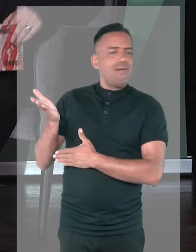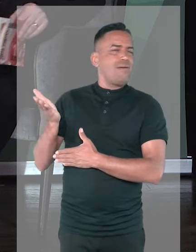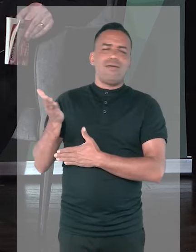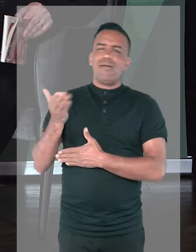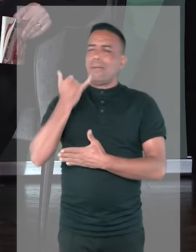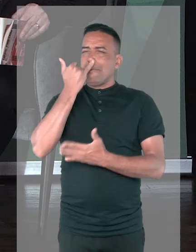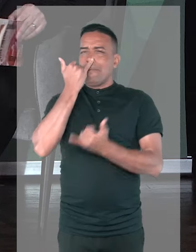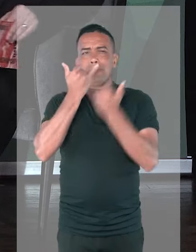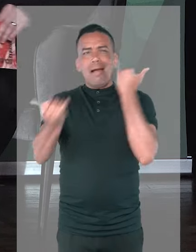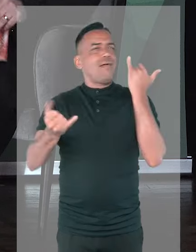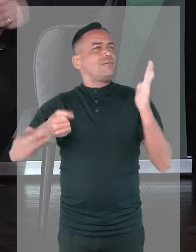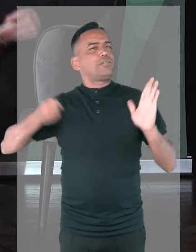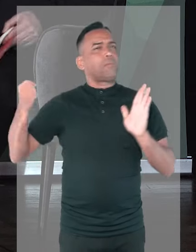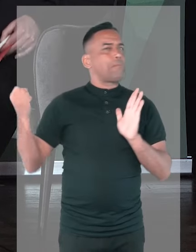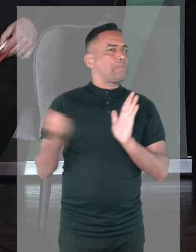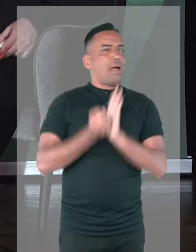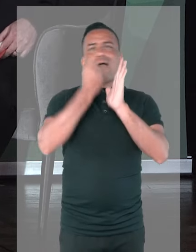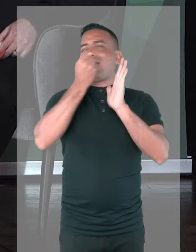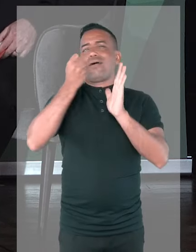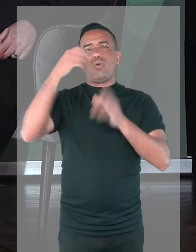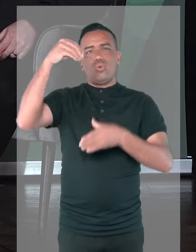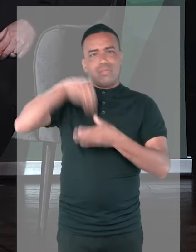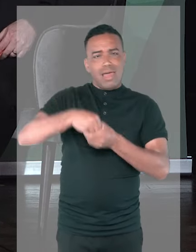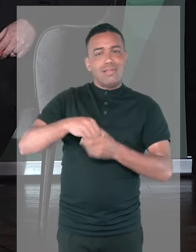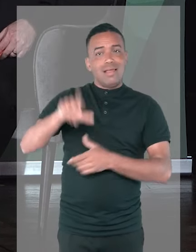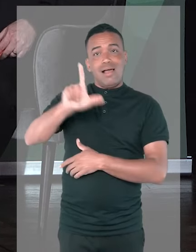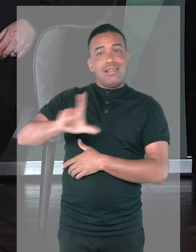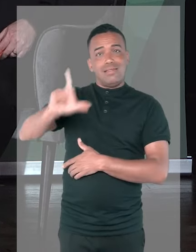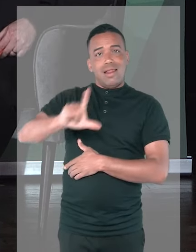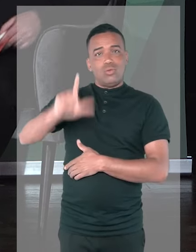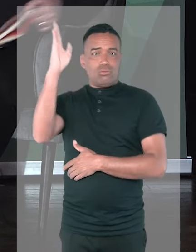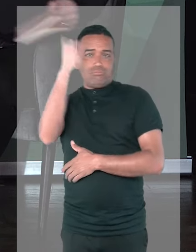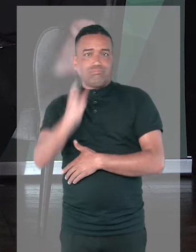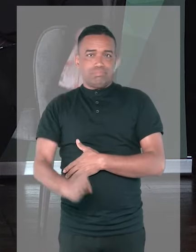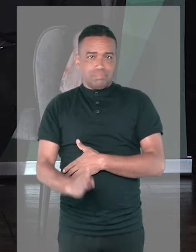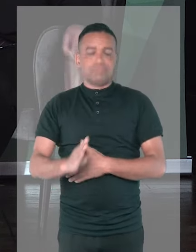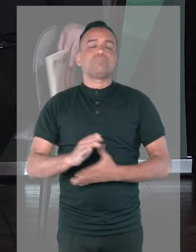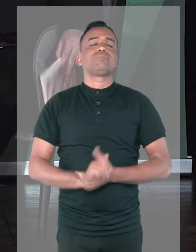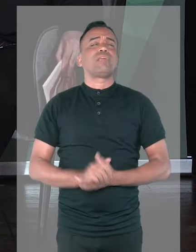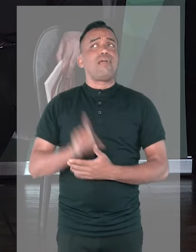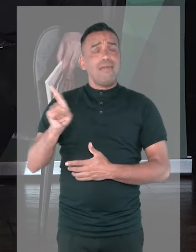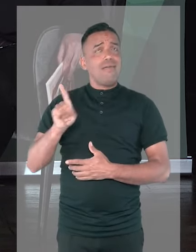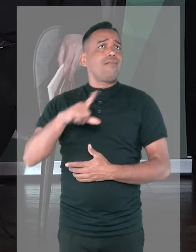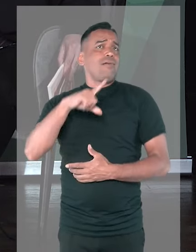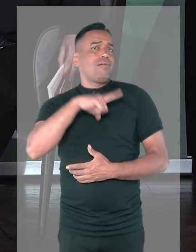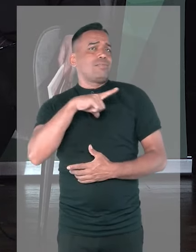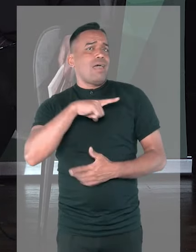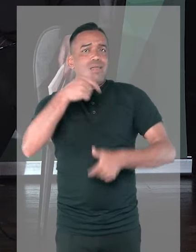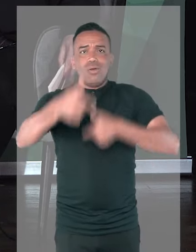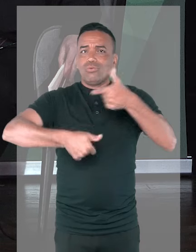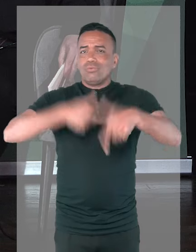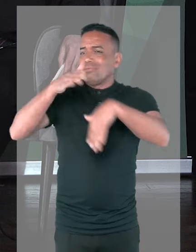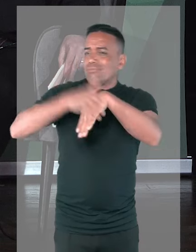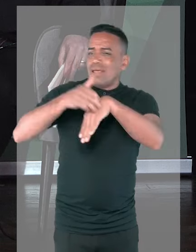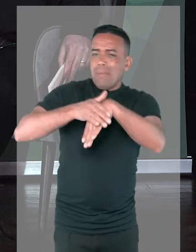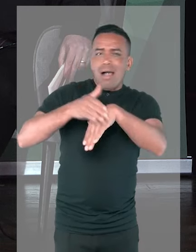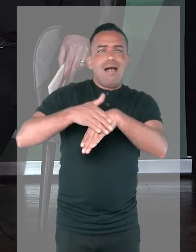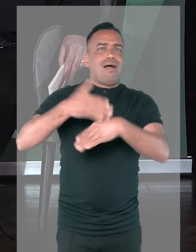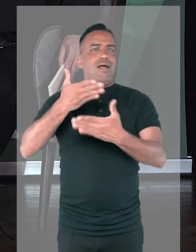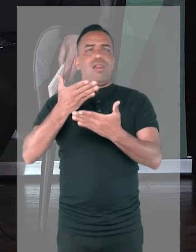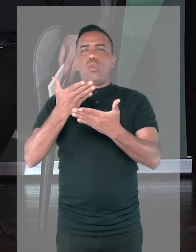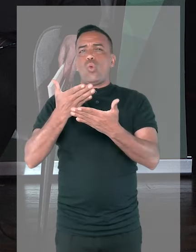um ponto à parte da literatura brasileira, porque, primeiro, que ele tem, no trabalho dele, nos seus